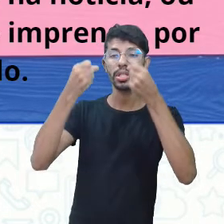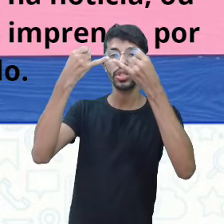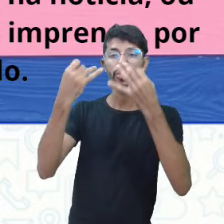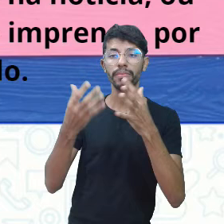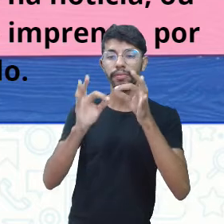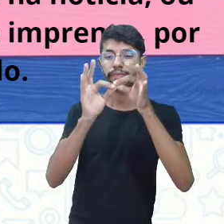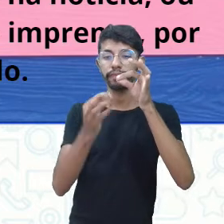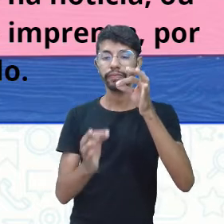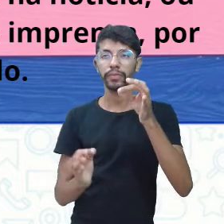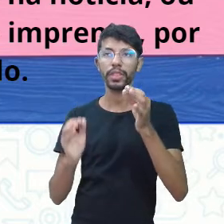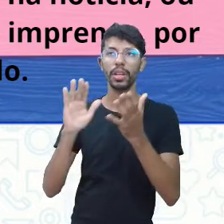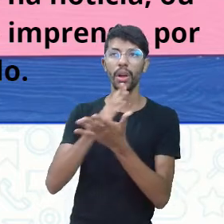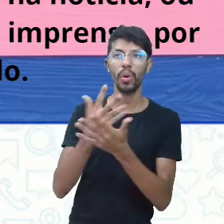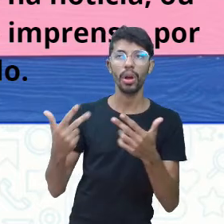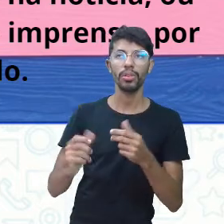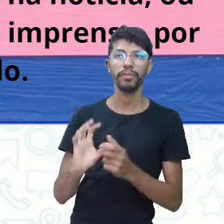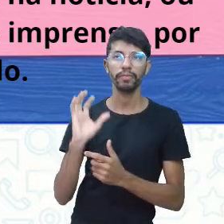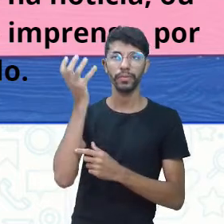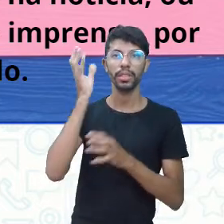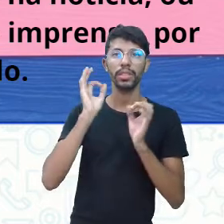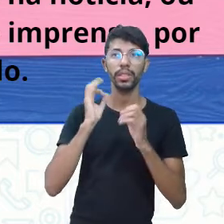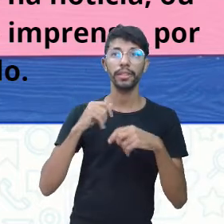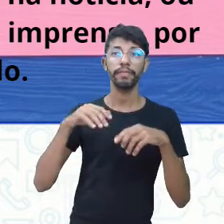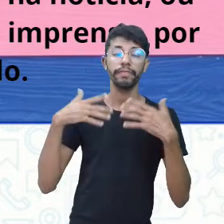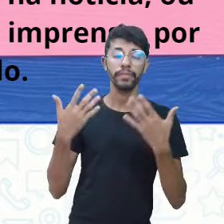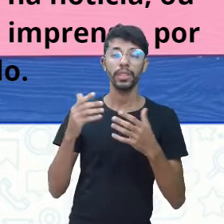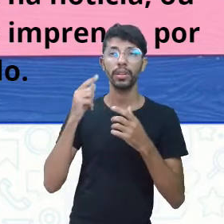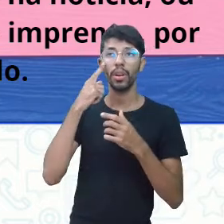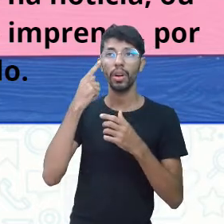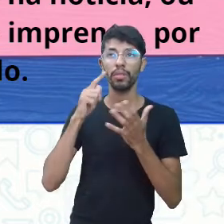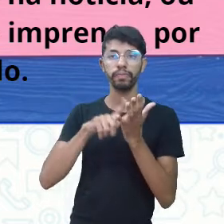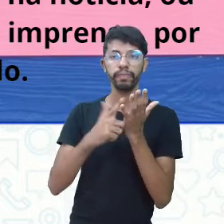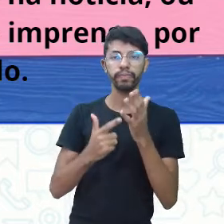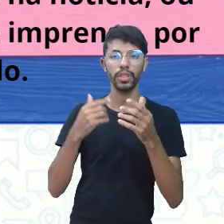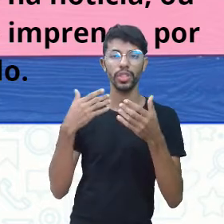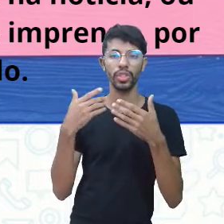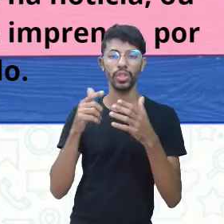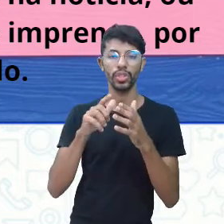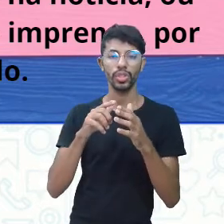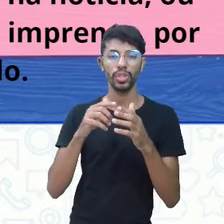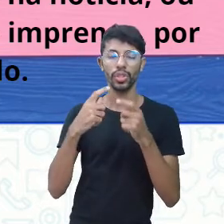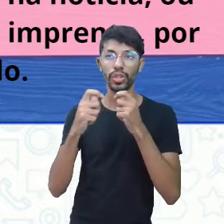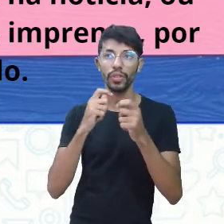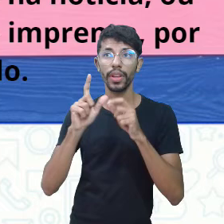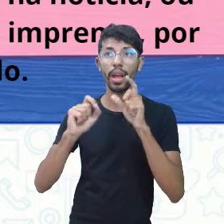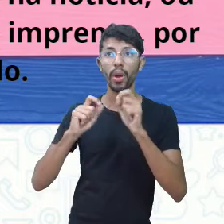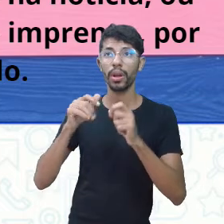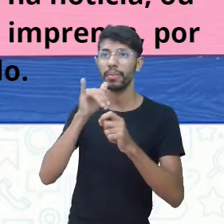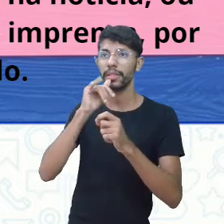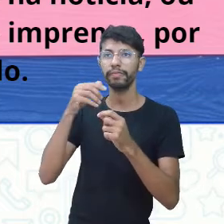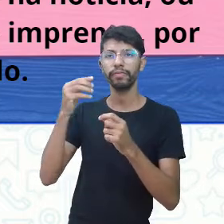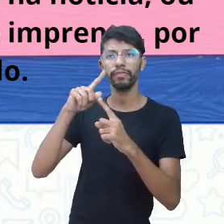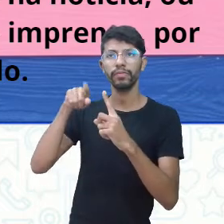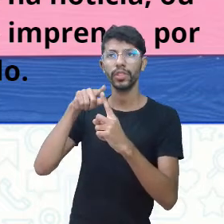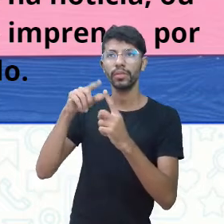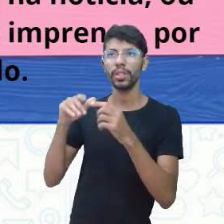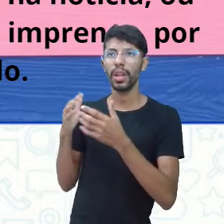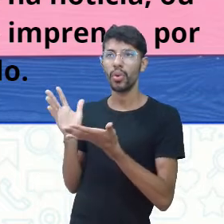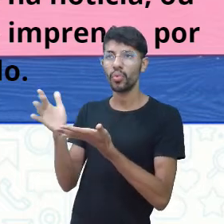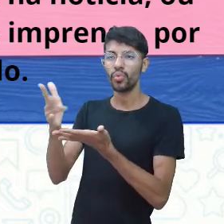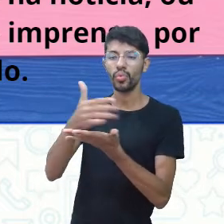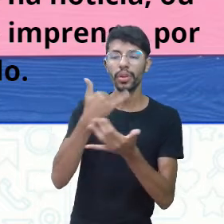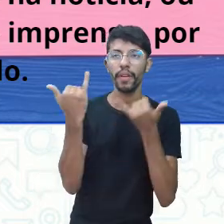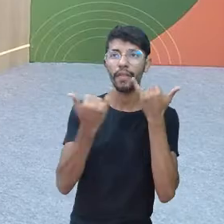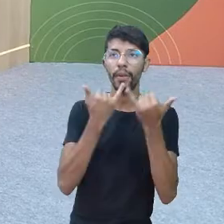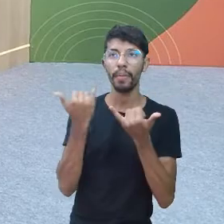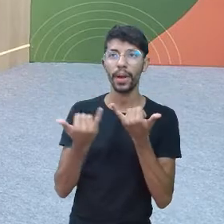E a entrevista jornalística busca colher informações por meio do relato de pessoas envolvidas na história, ou em uma coletiva de imprensa, por